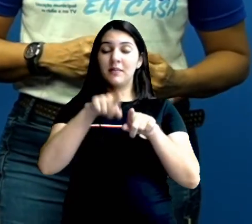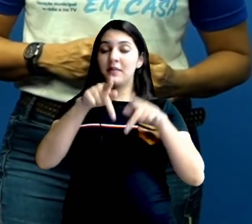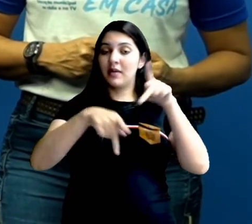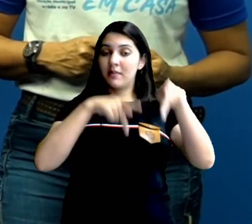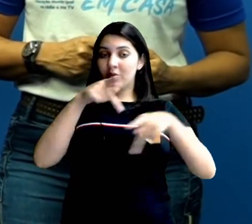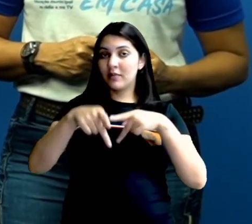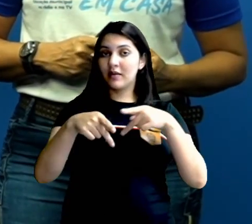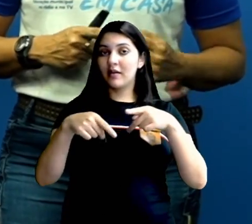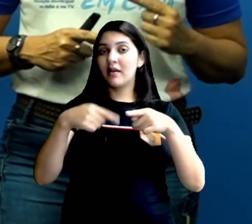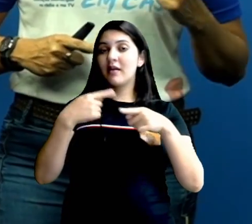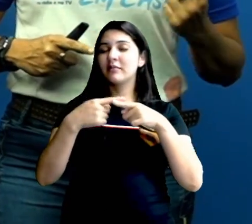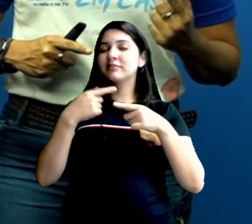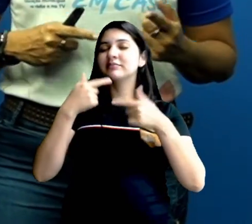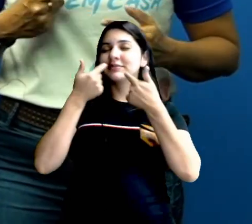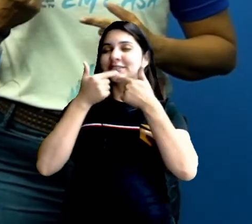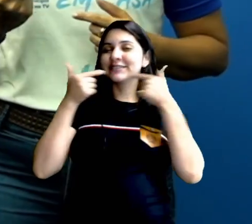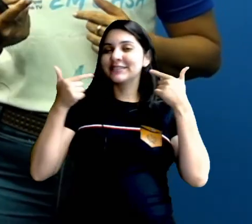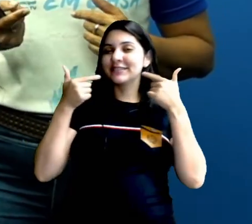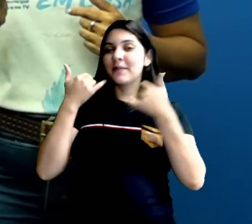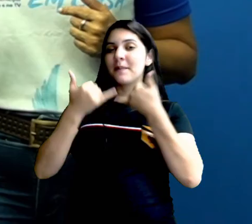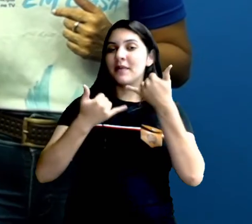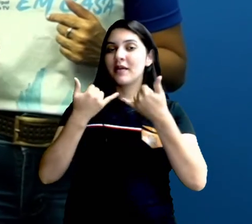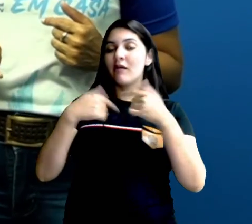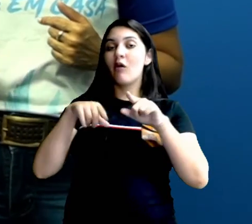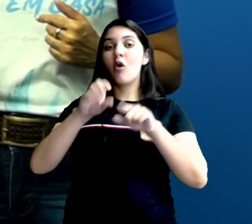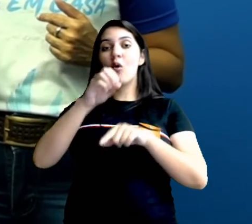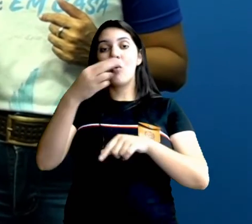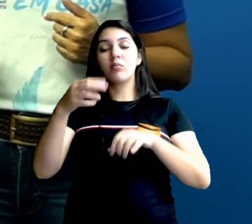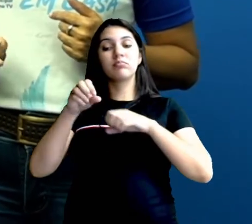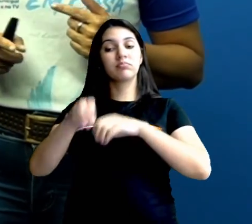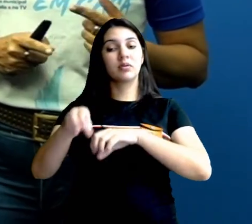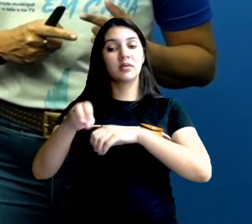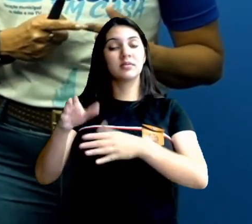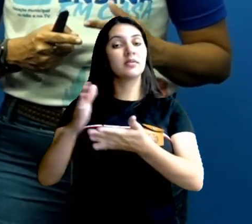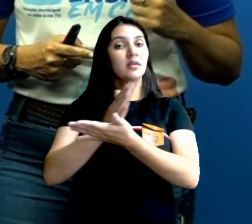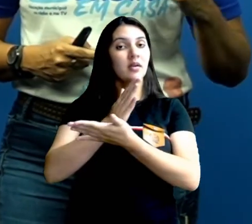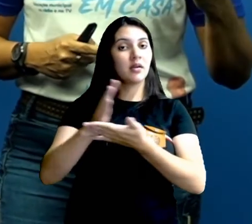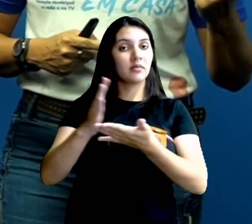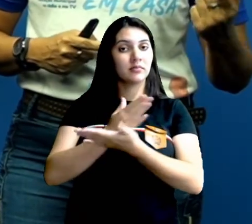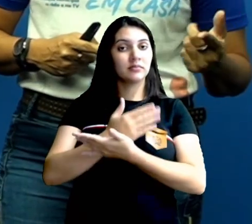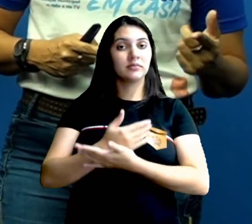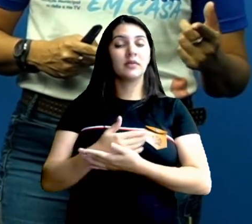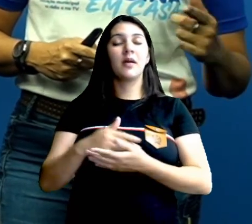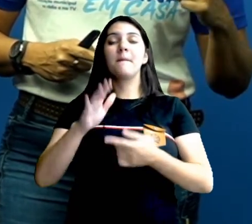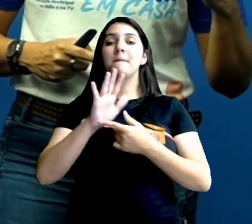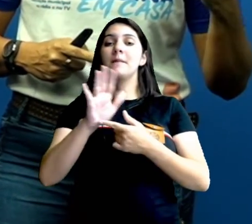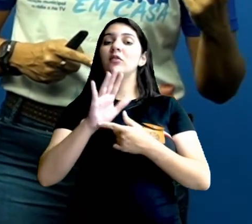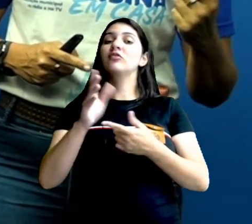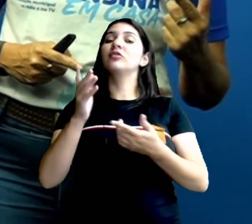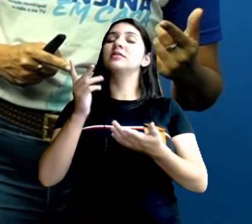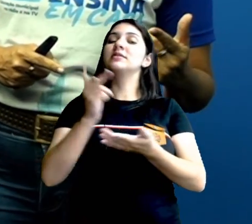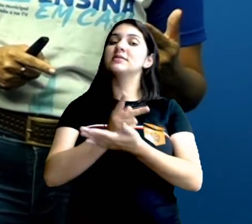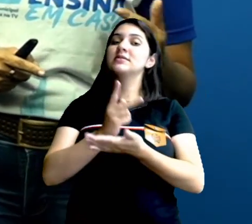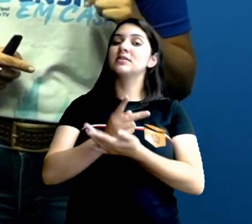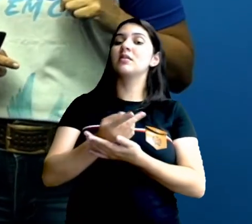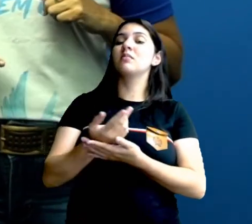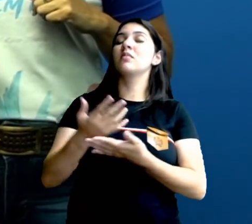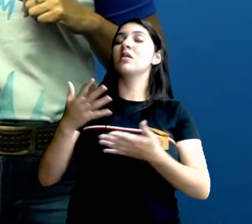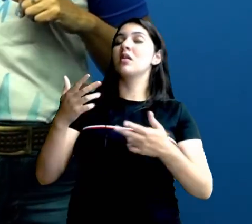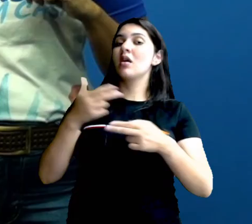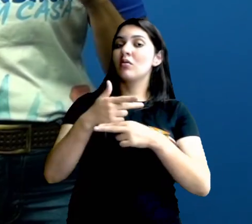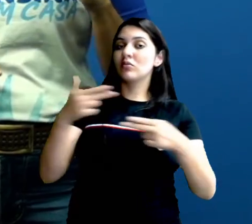para divertir ou para ensinar algo. Traz sempre uma lição, traz sempre uma